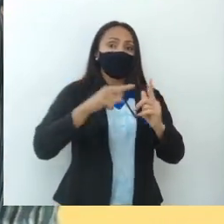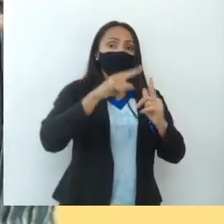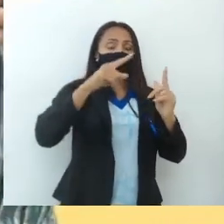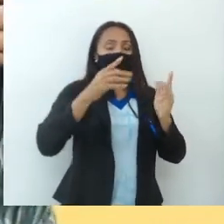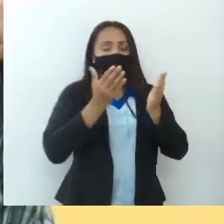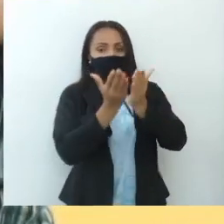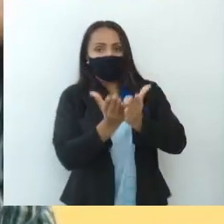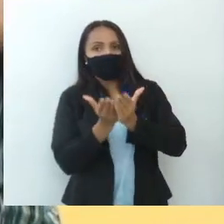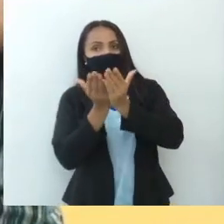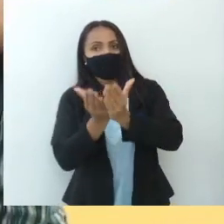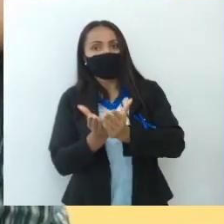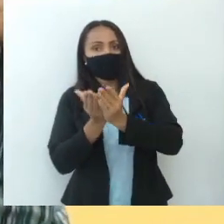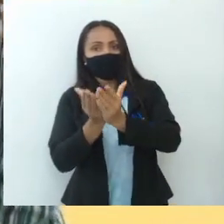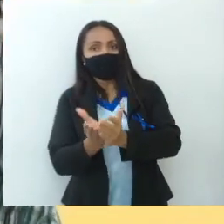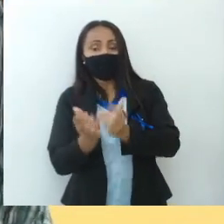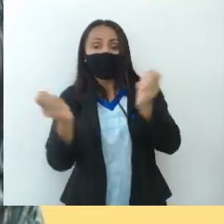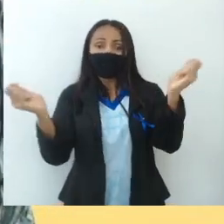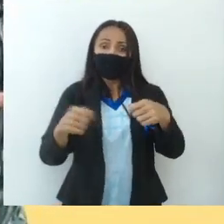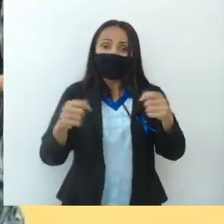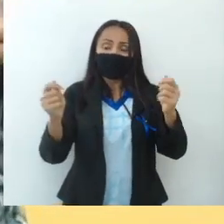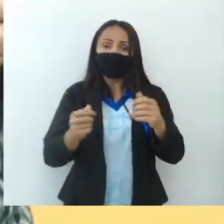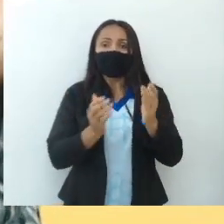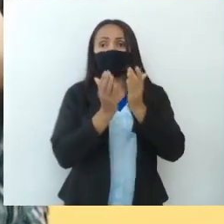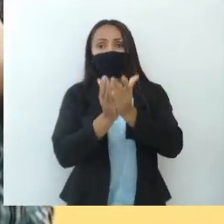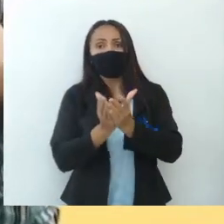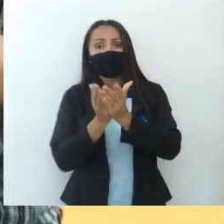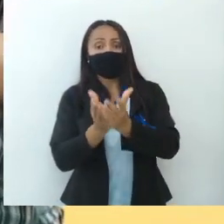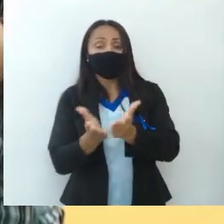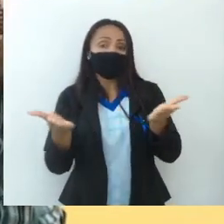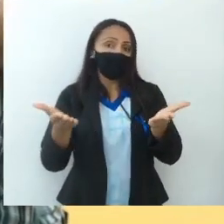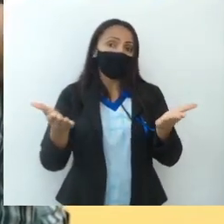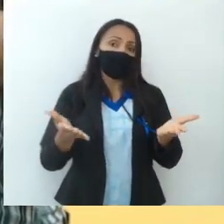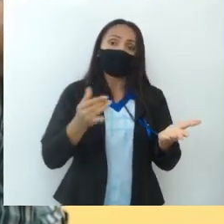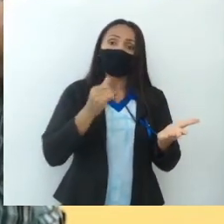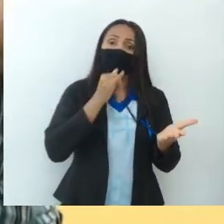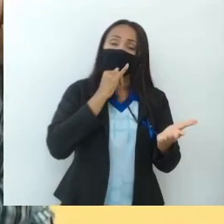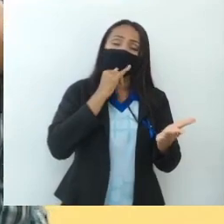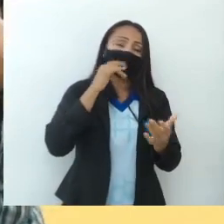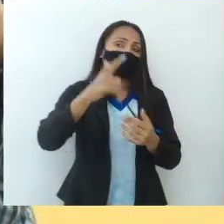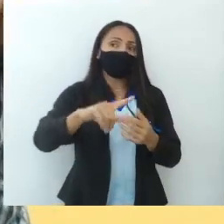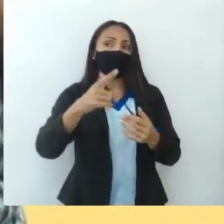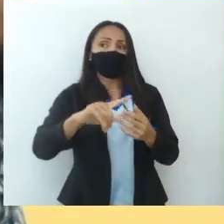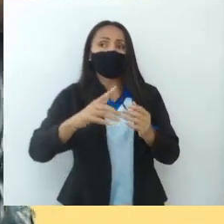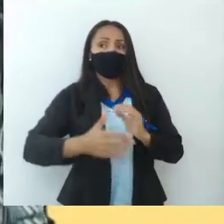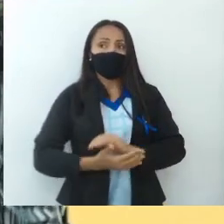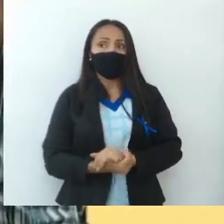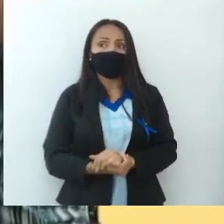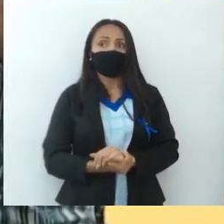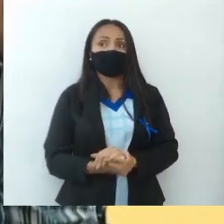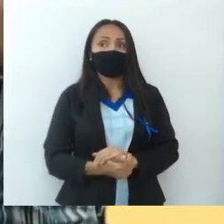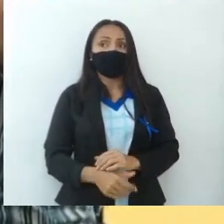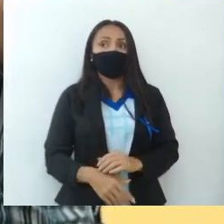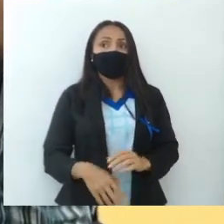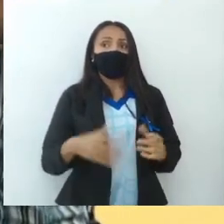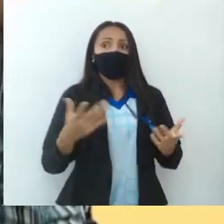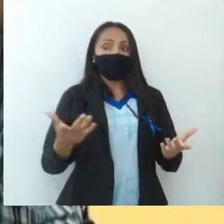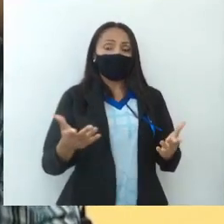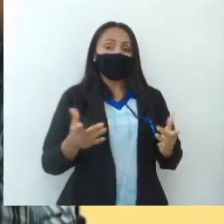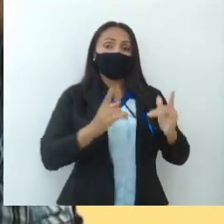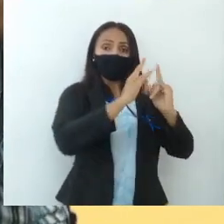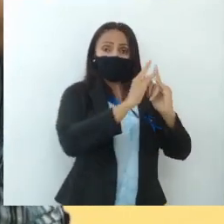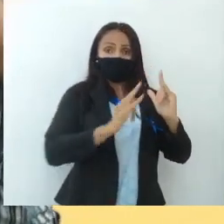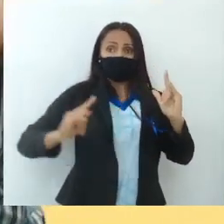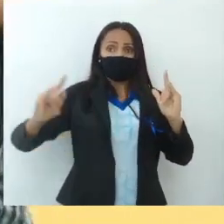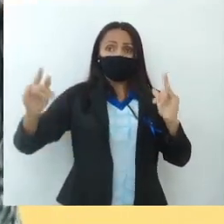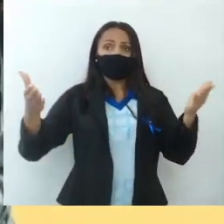embarcações pudessem passar. Hoje, infelizmente, não temos mais isso, né? E ela ficava mais ou menos ali... E ela fica onde está a ponte hoje. E ela